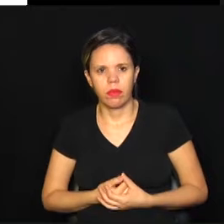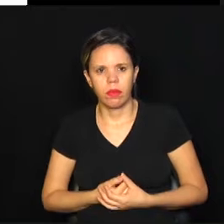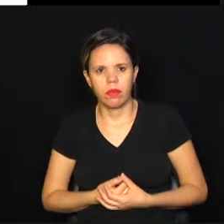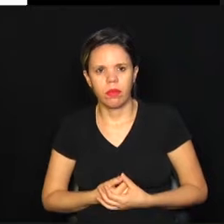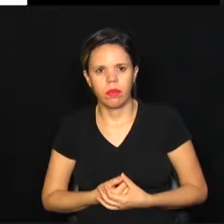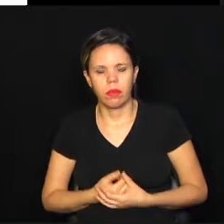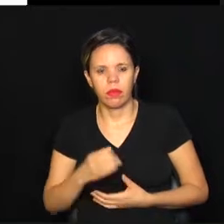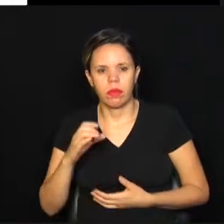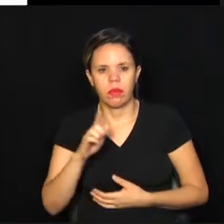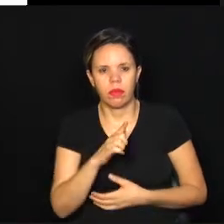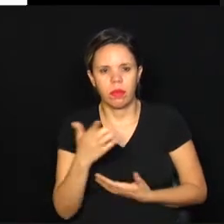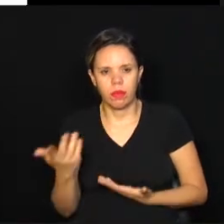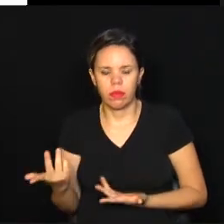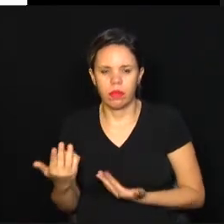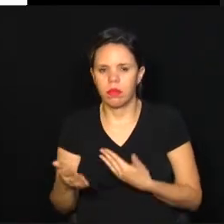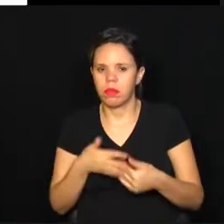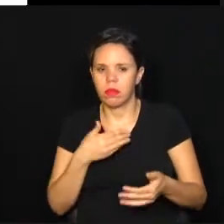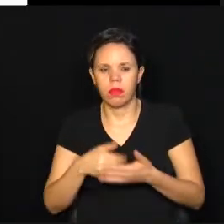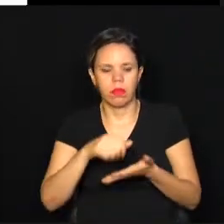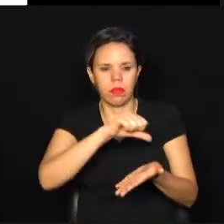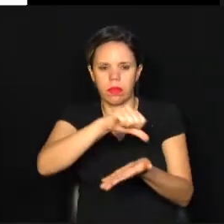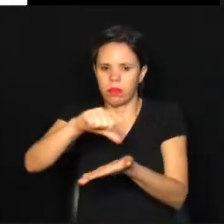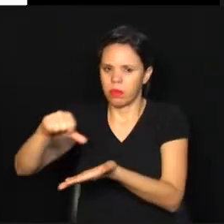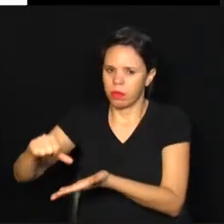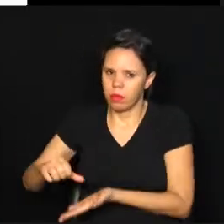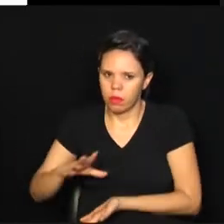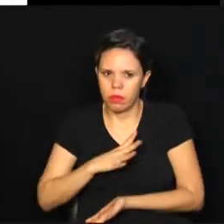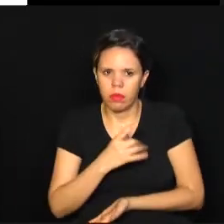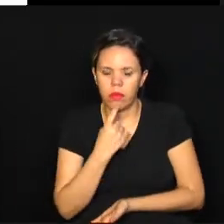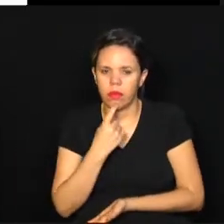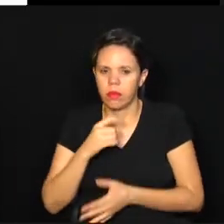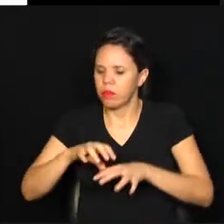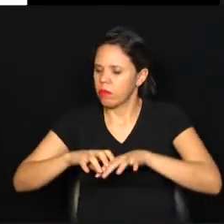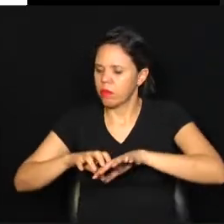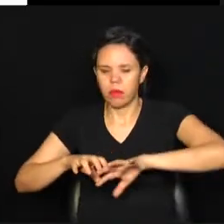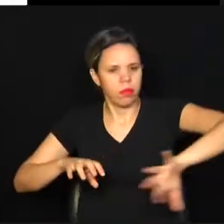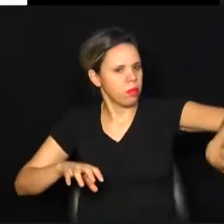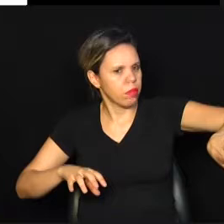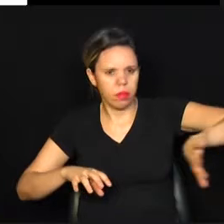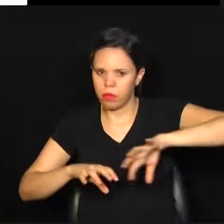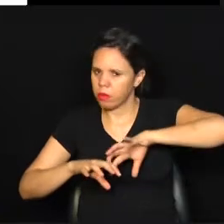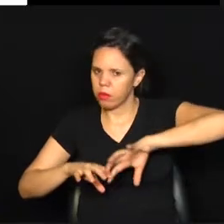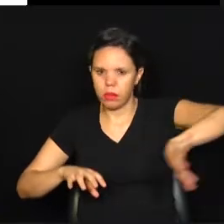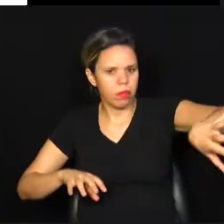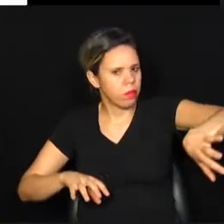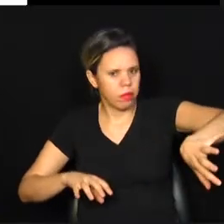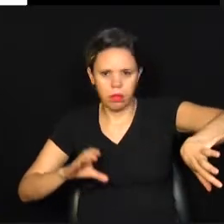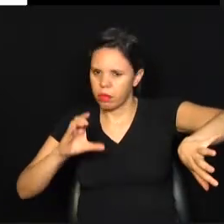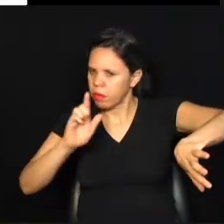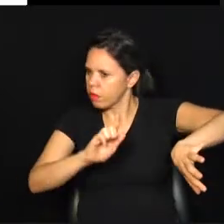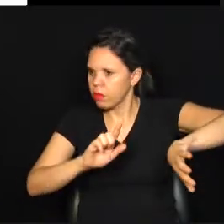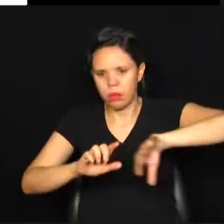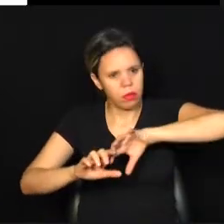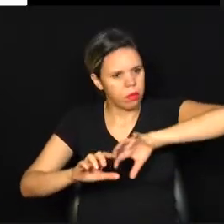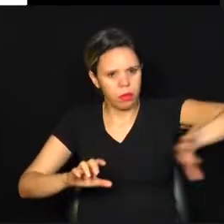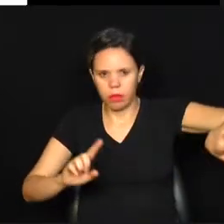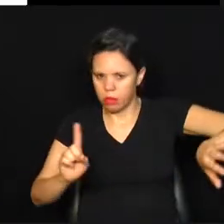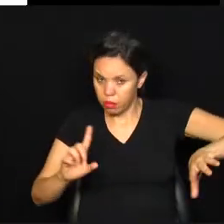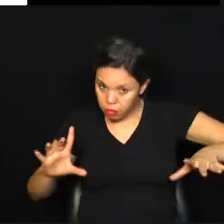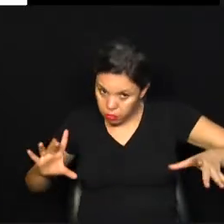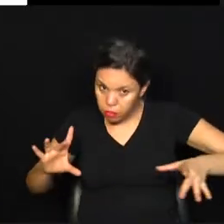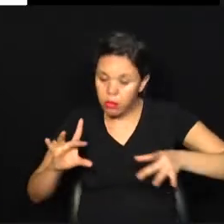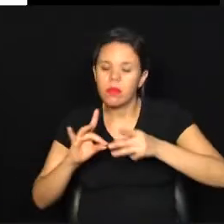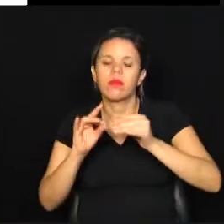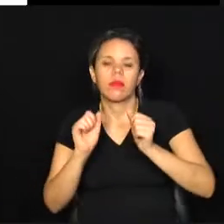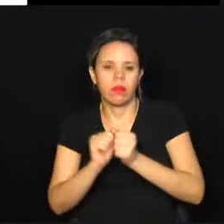o Campo Grande, assim como qualquer região da nossa cidade, não é uma ilha, não está isolada de uma rede urbana, né? Inclusive de